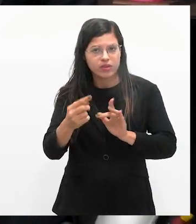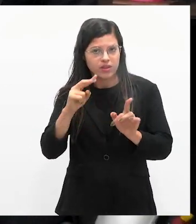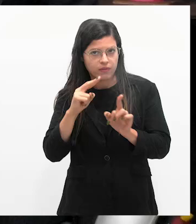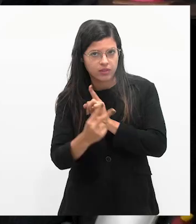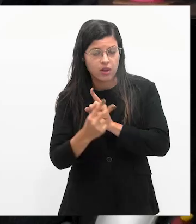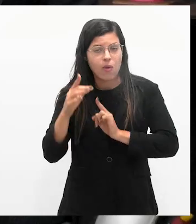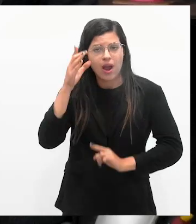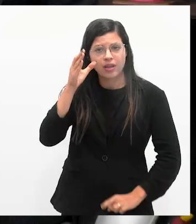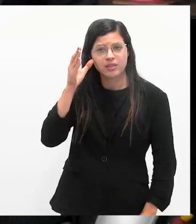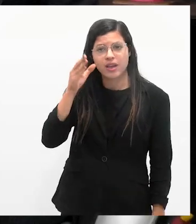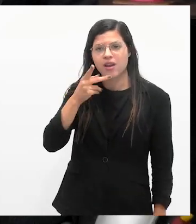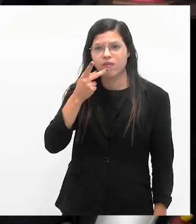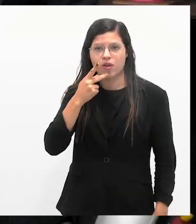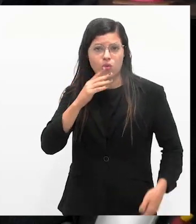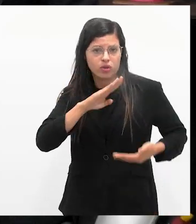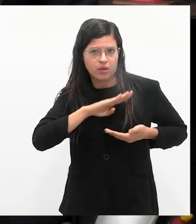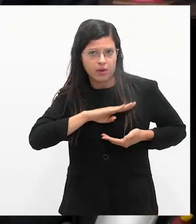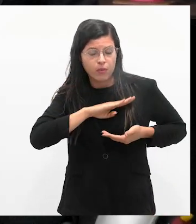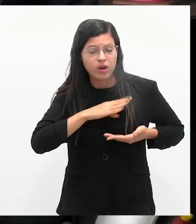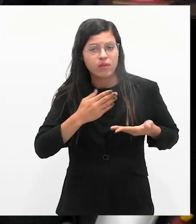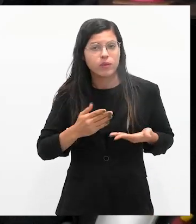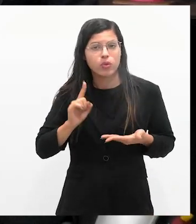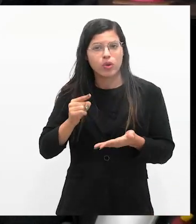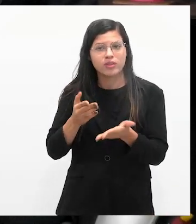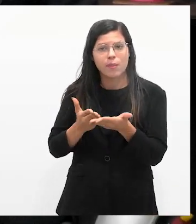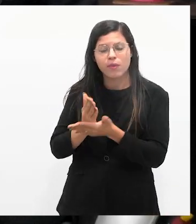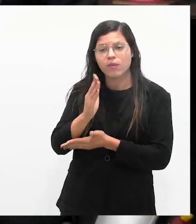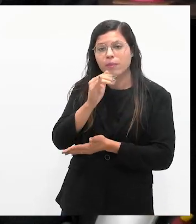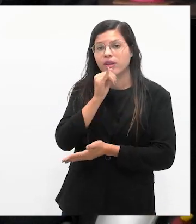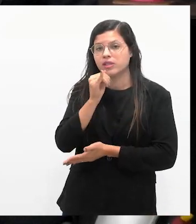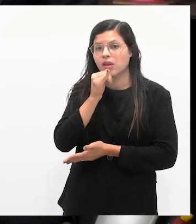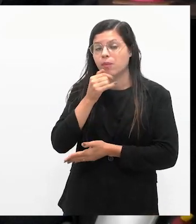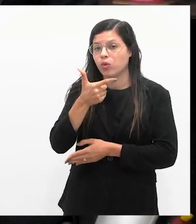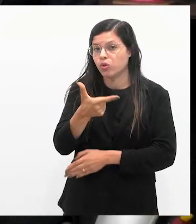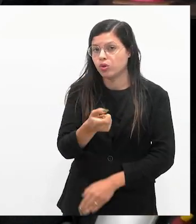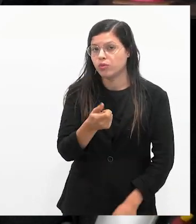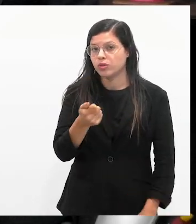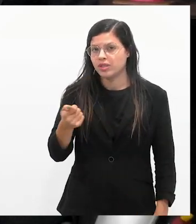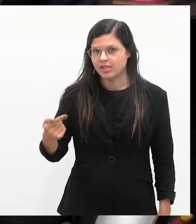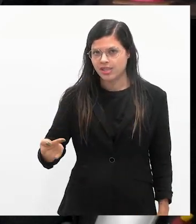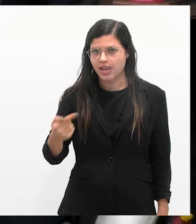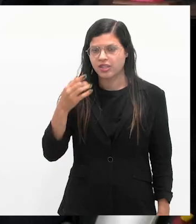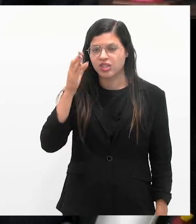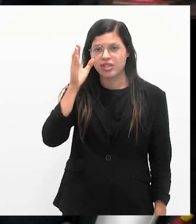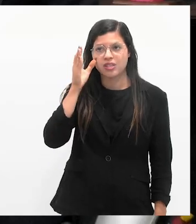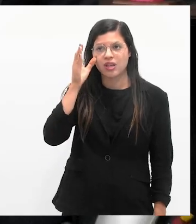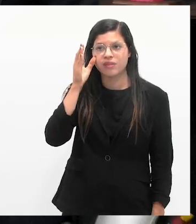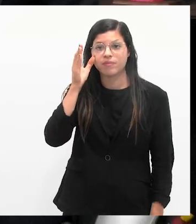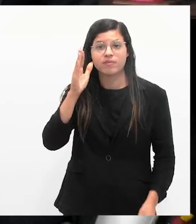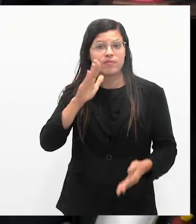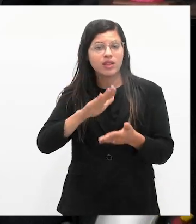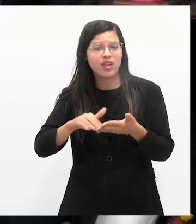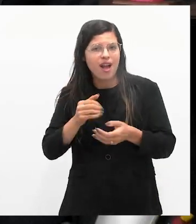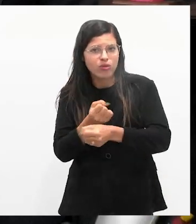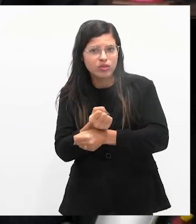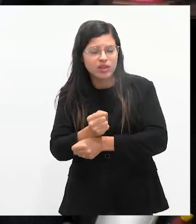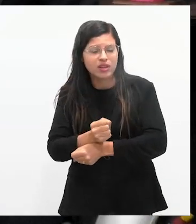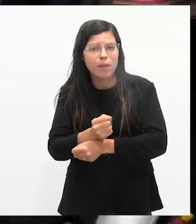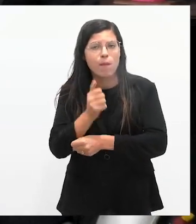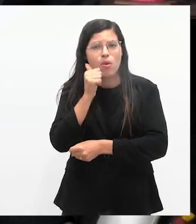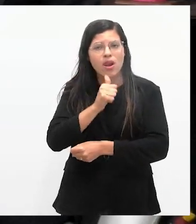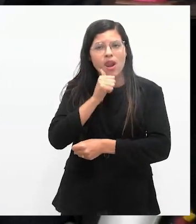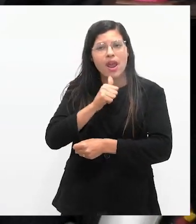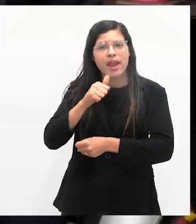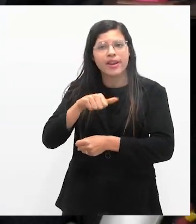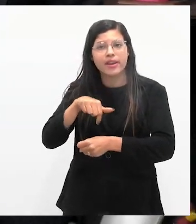lei a partir desse olhar, como a Célia lembrou da mamografia. Nós aprovamos, por exemplo, em 2017, Célia, a retirada